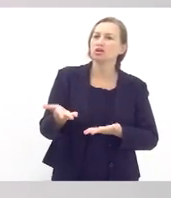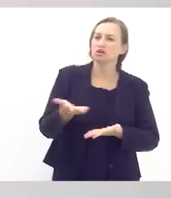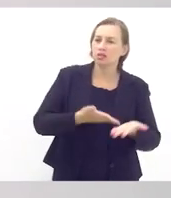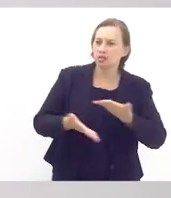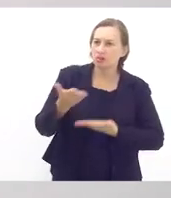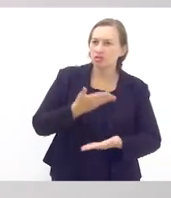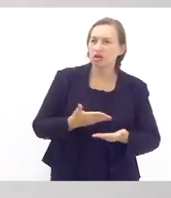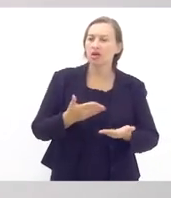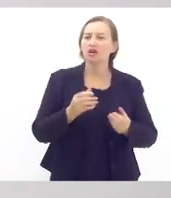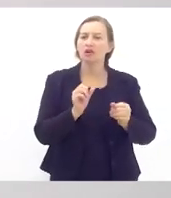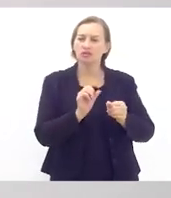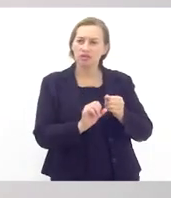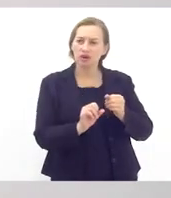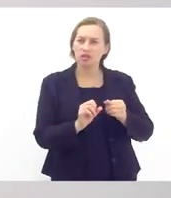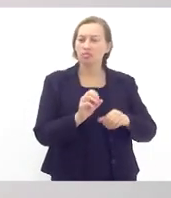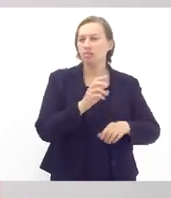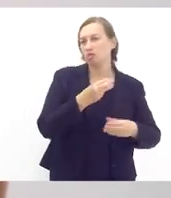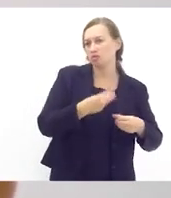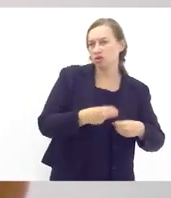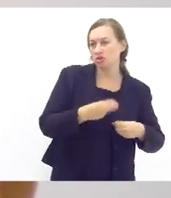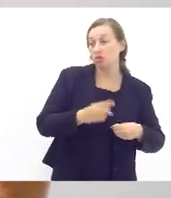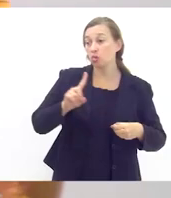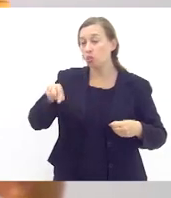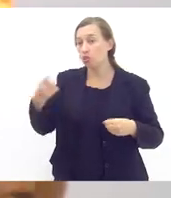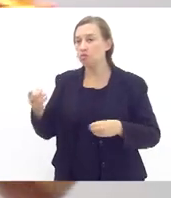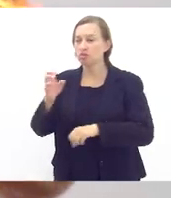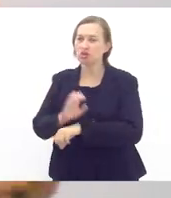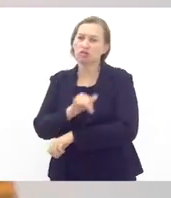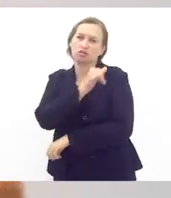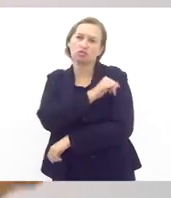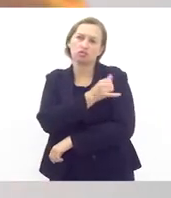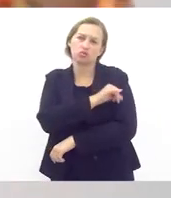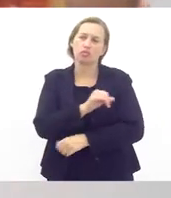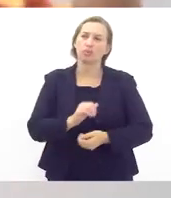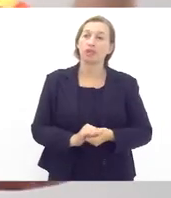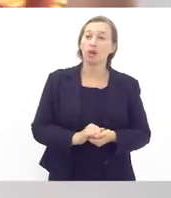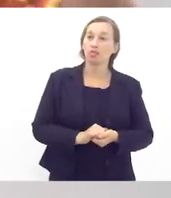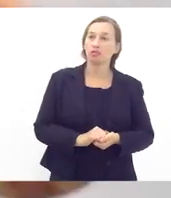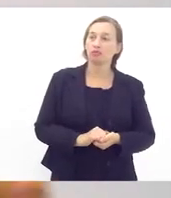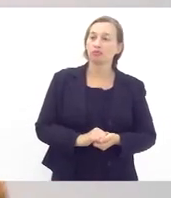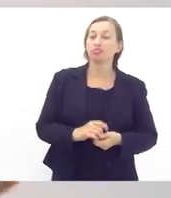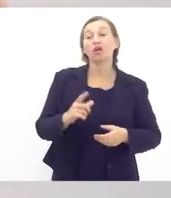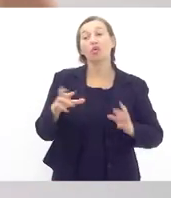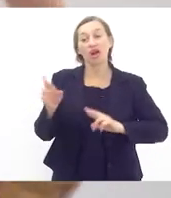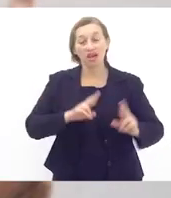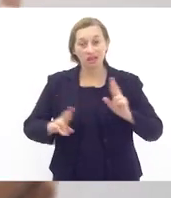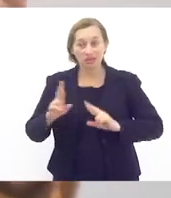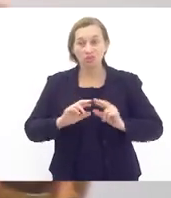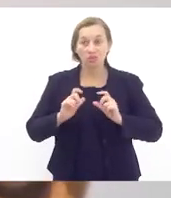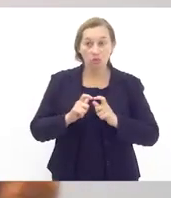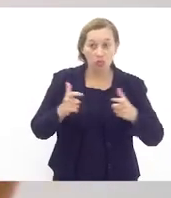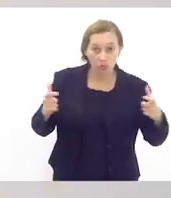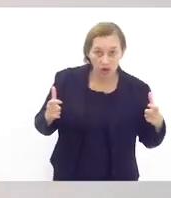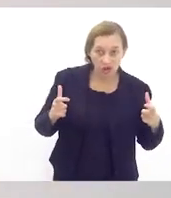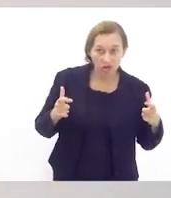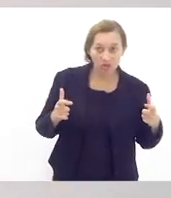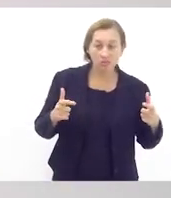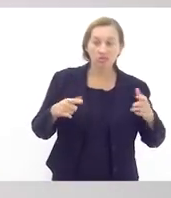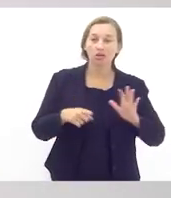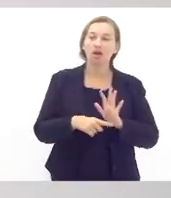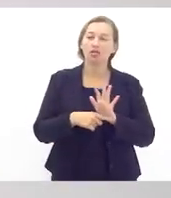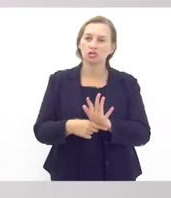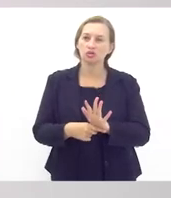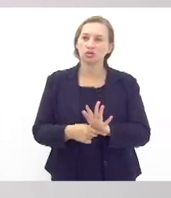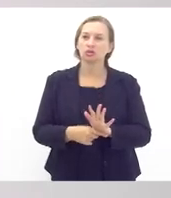pelo município e outras pelo Estado do Rio de Janeiro de maneira que a gente tem uma relação bem amplificada no atendimento